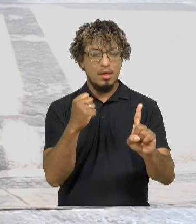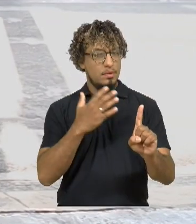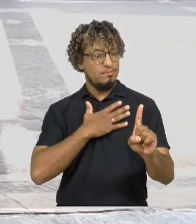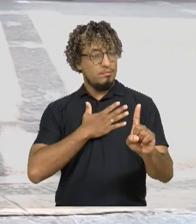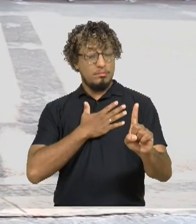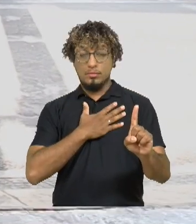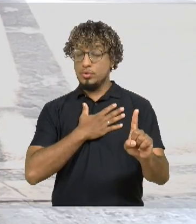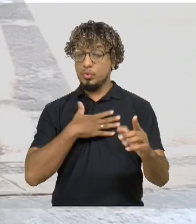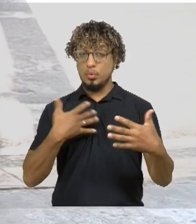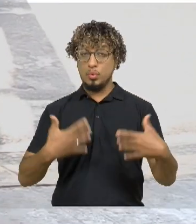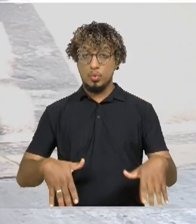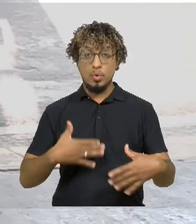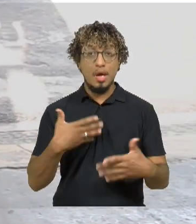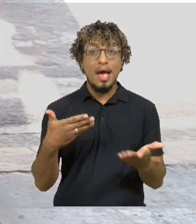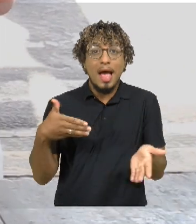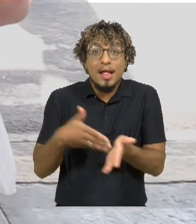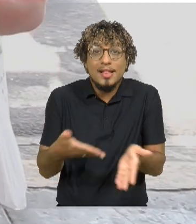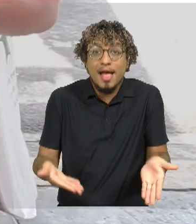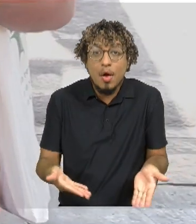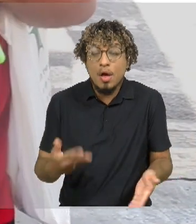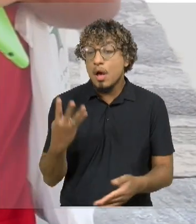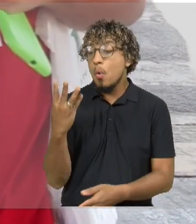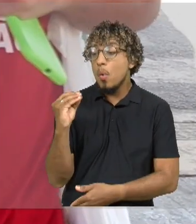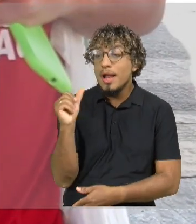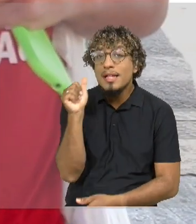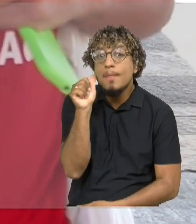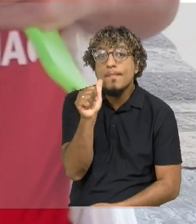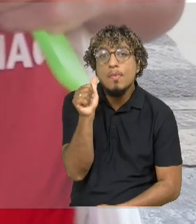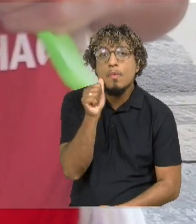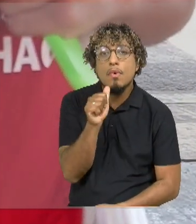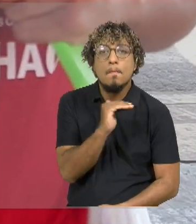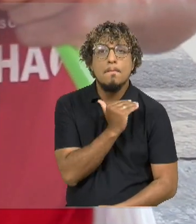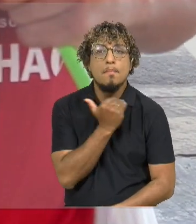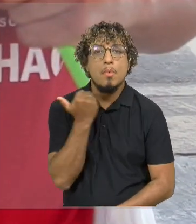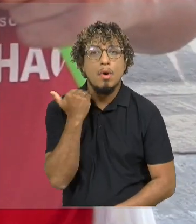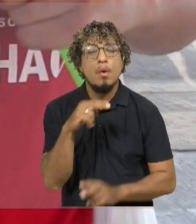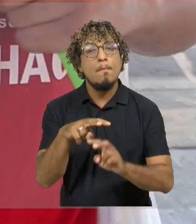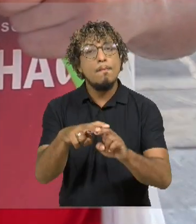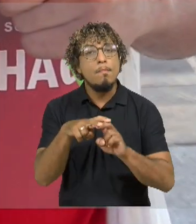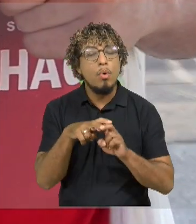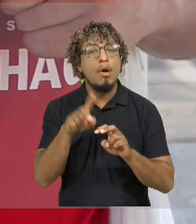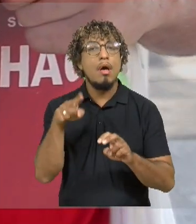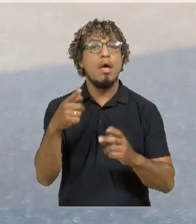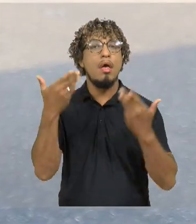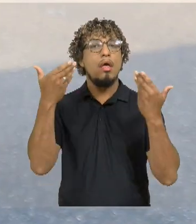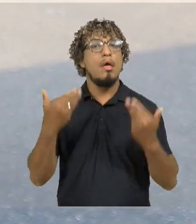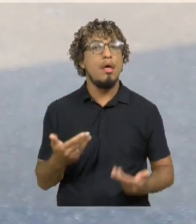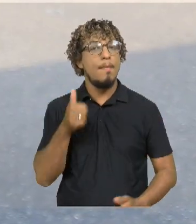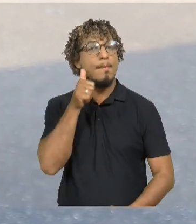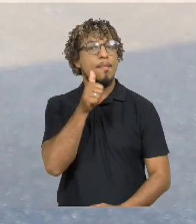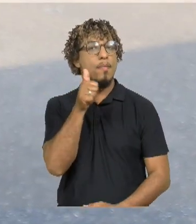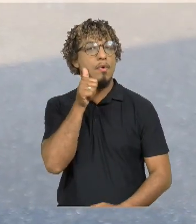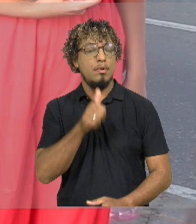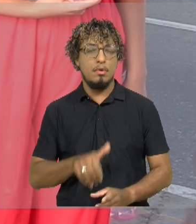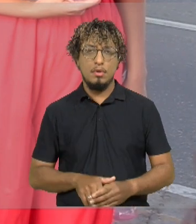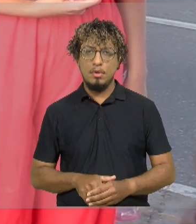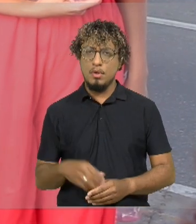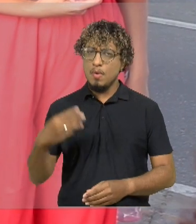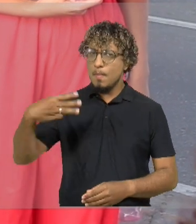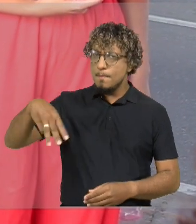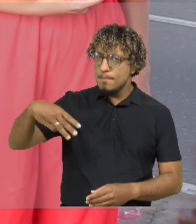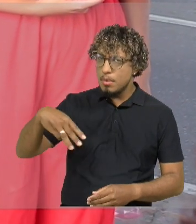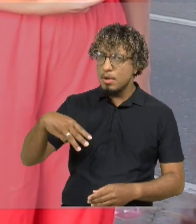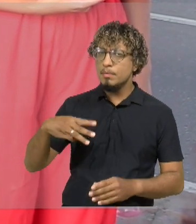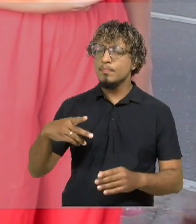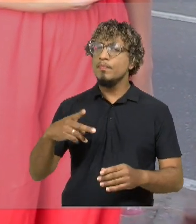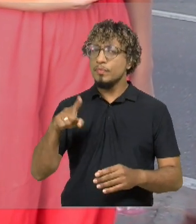feminicídio. Até o momento, 40 mulheres perderam a vida pelo simples fato de serem mulheres. Até o momento, no Maranhão,